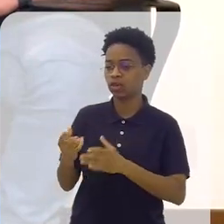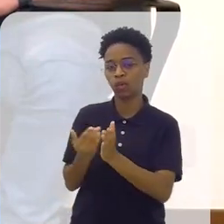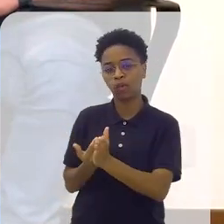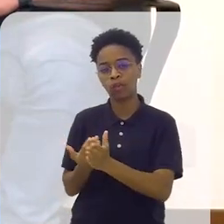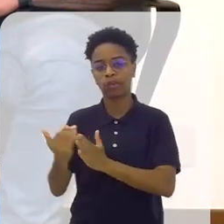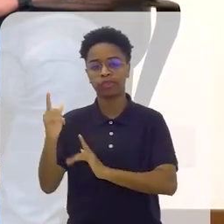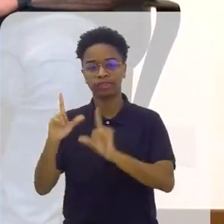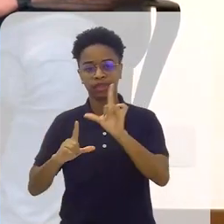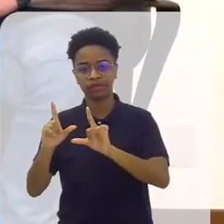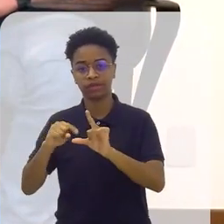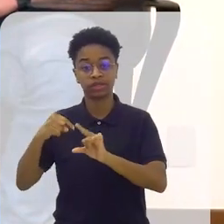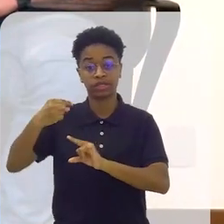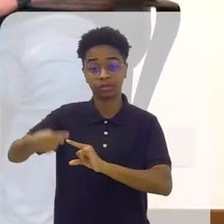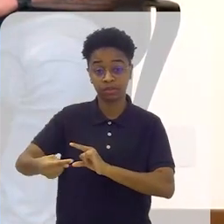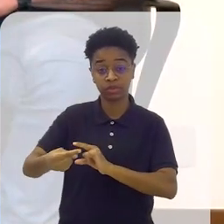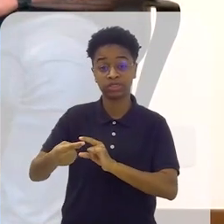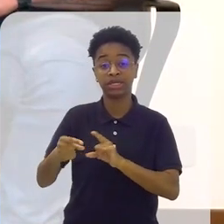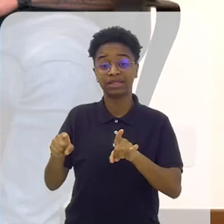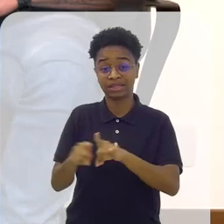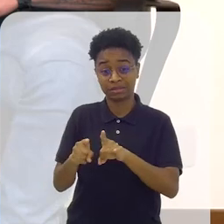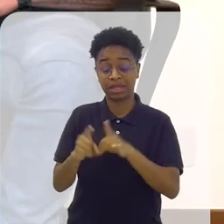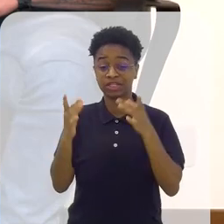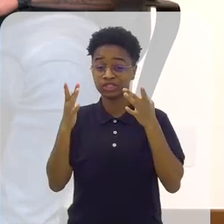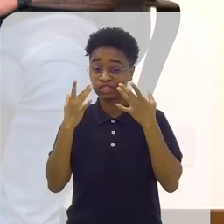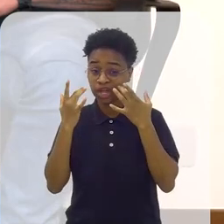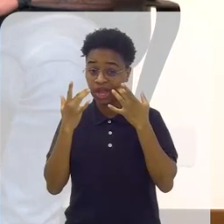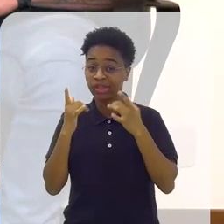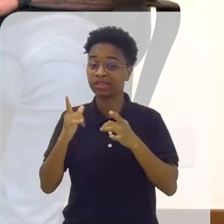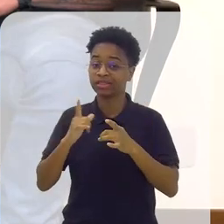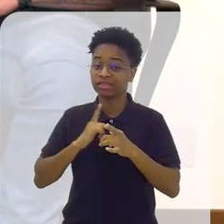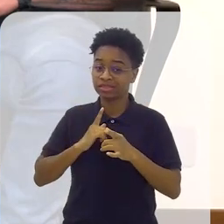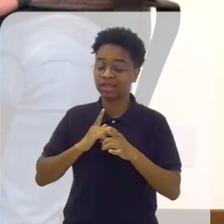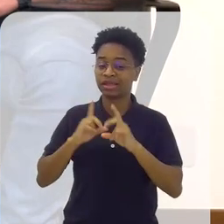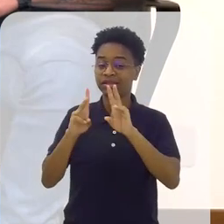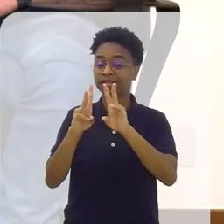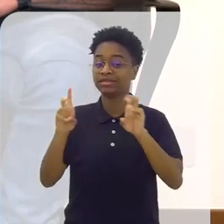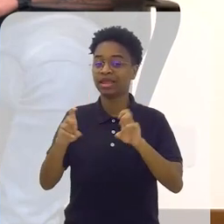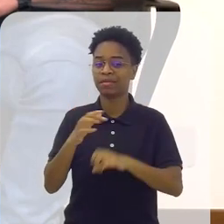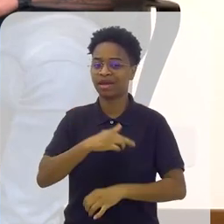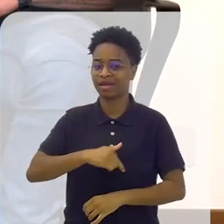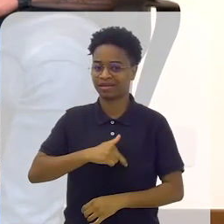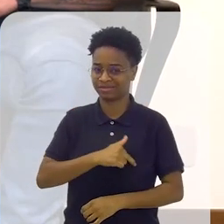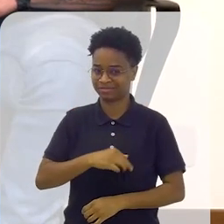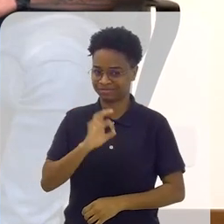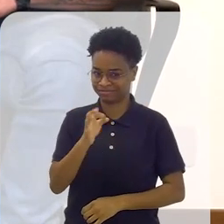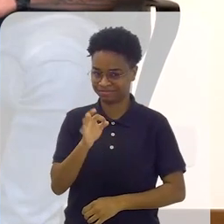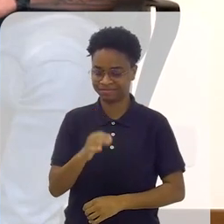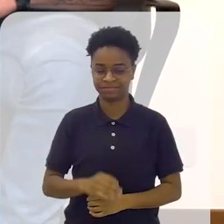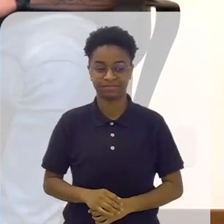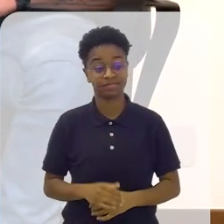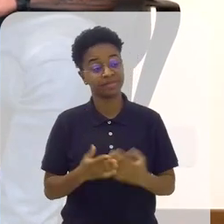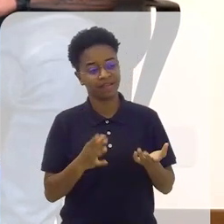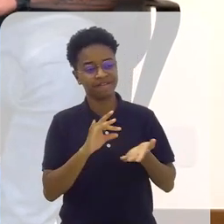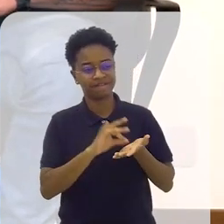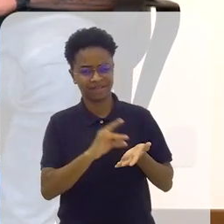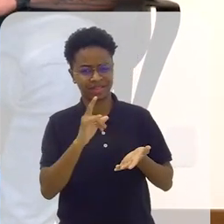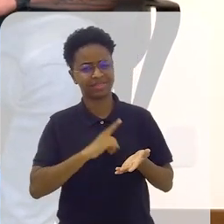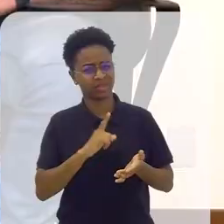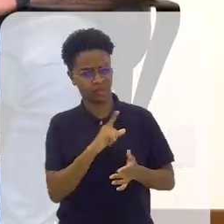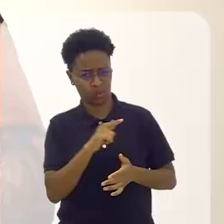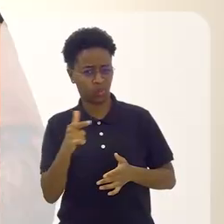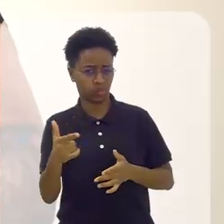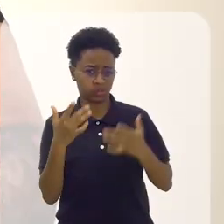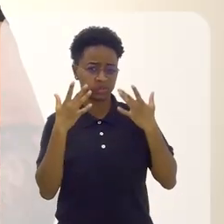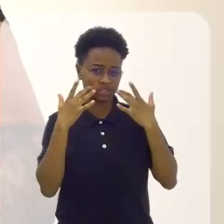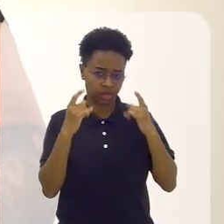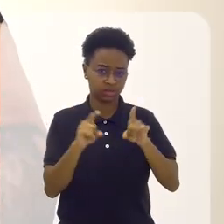TV e entra no teatro também numa peça religiosa. É, na verdade, eu ainda fiz